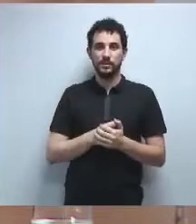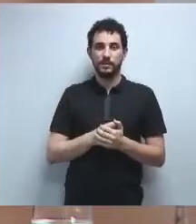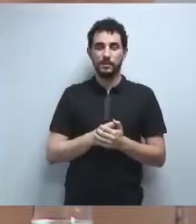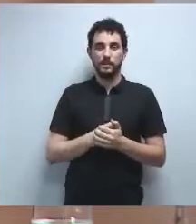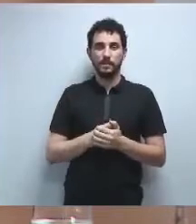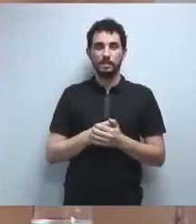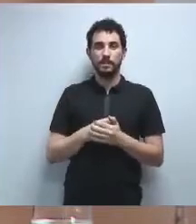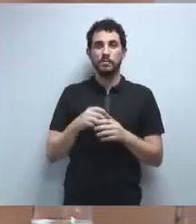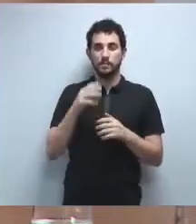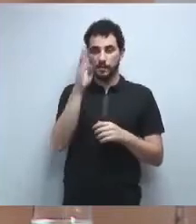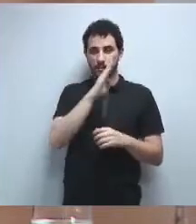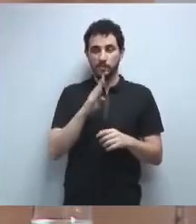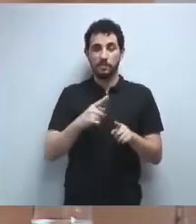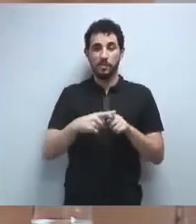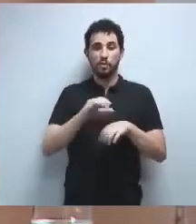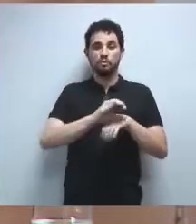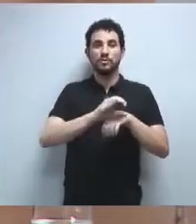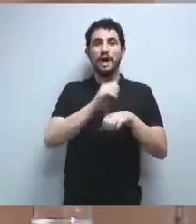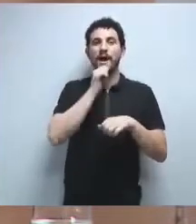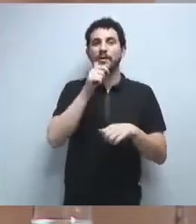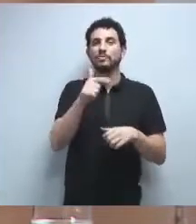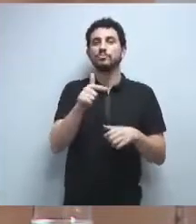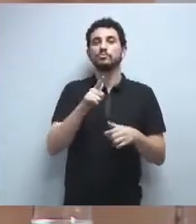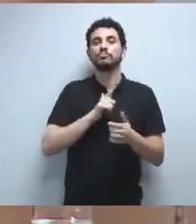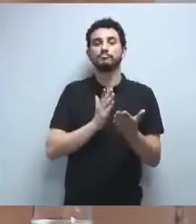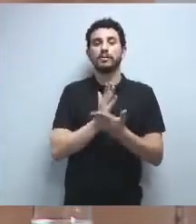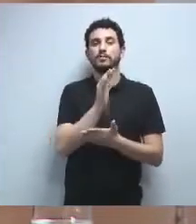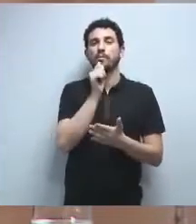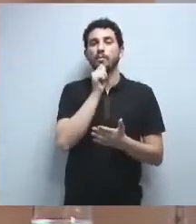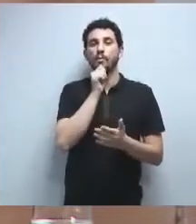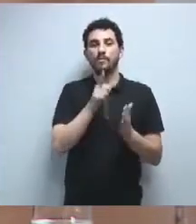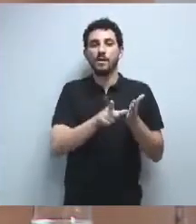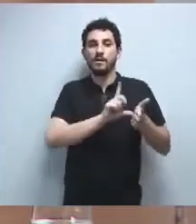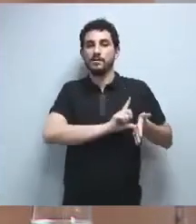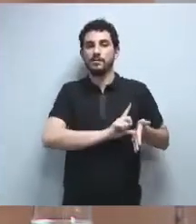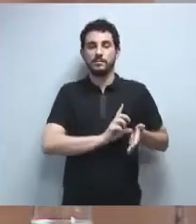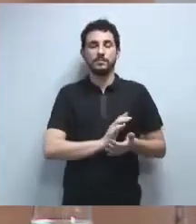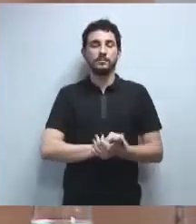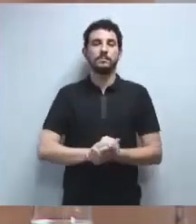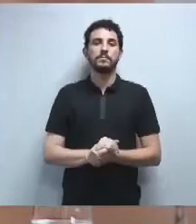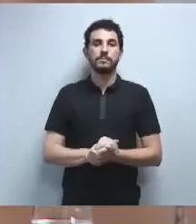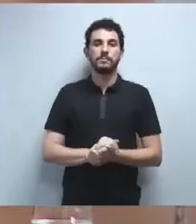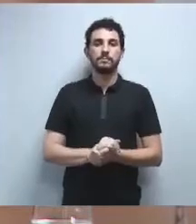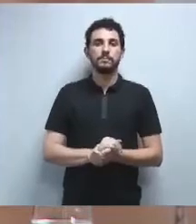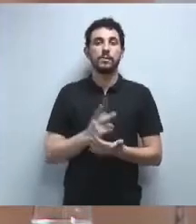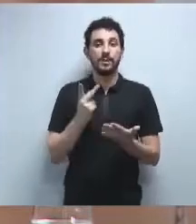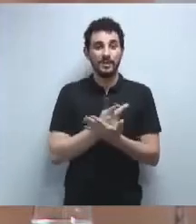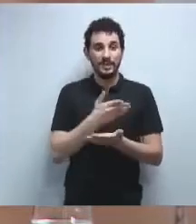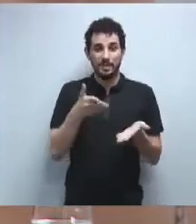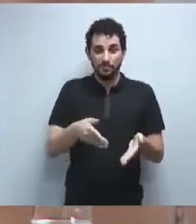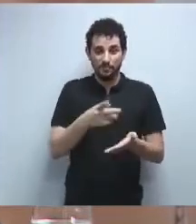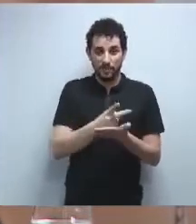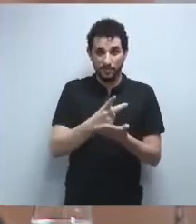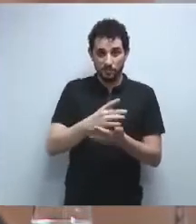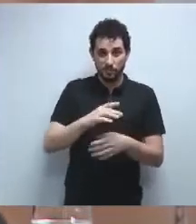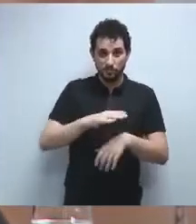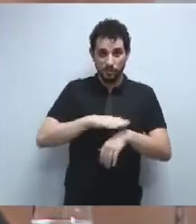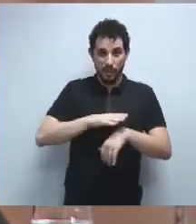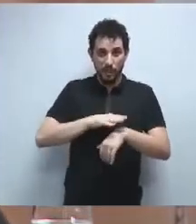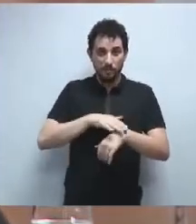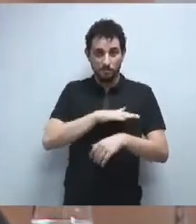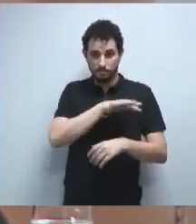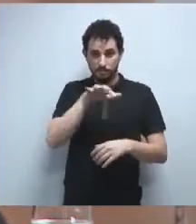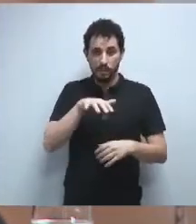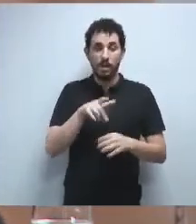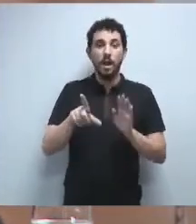ainda no estádio olímpico não tinha sido promulgado e foi nessa ocasião em que houve uma lei